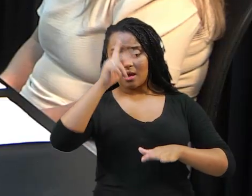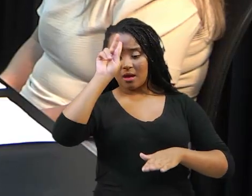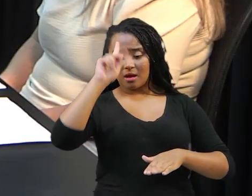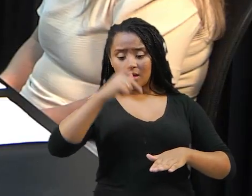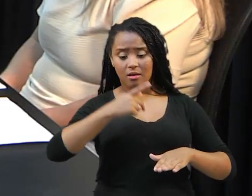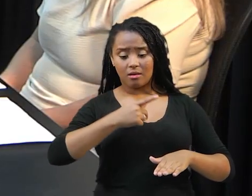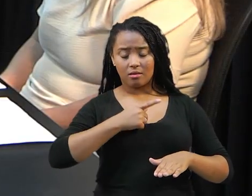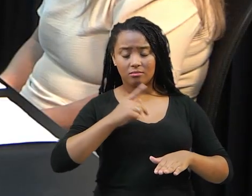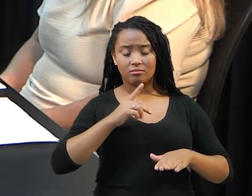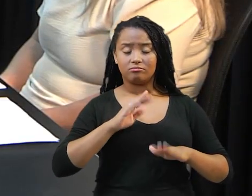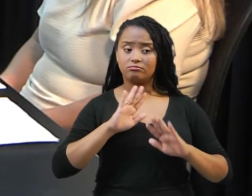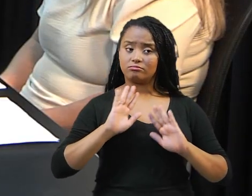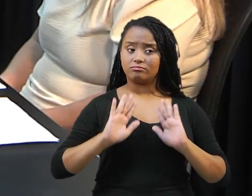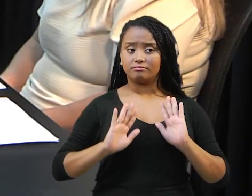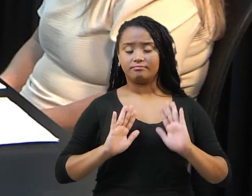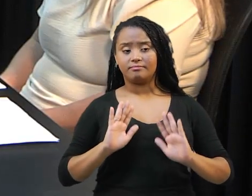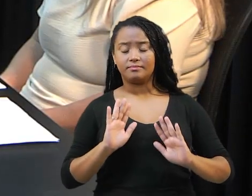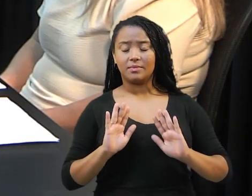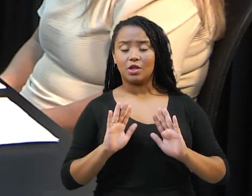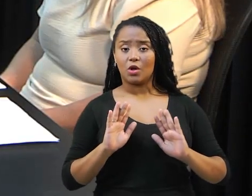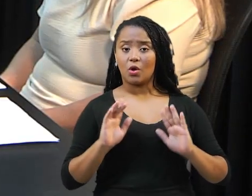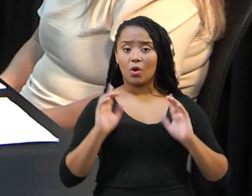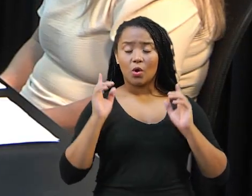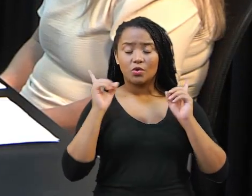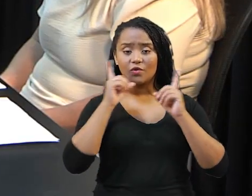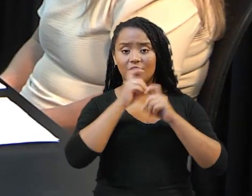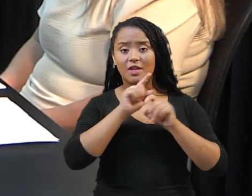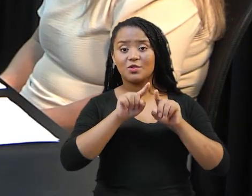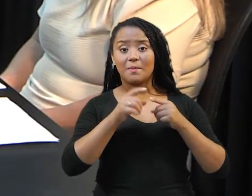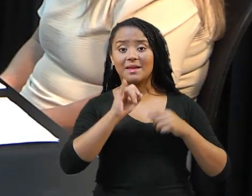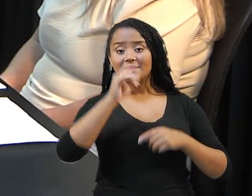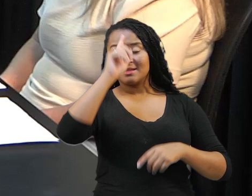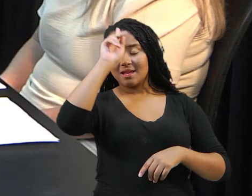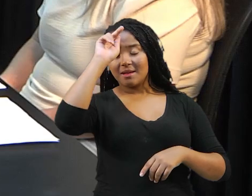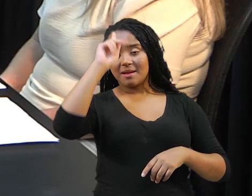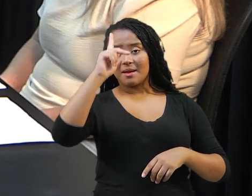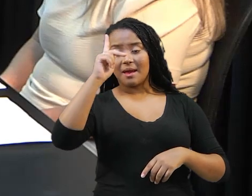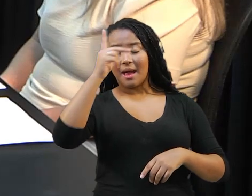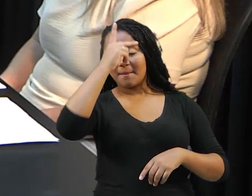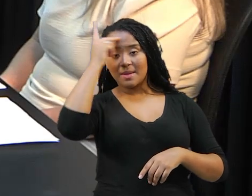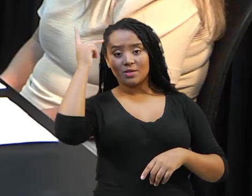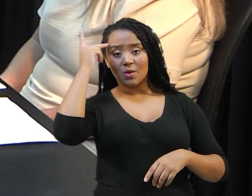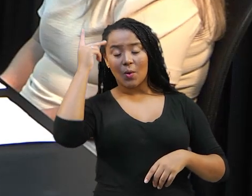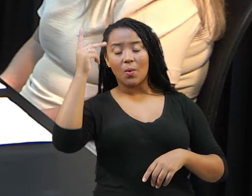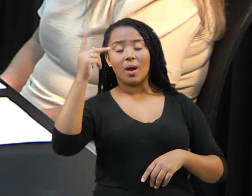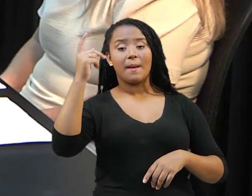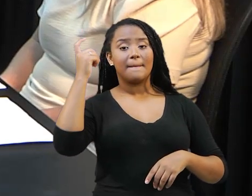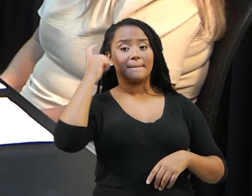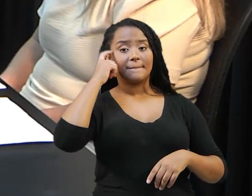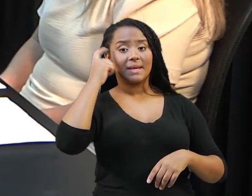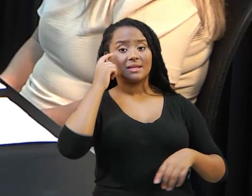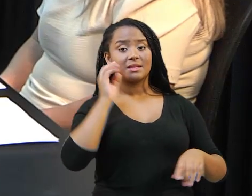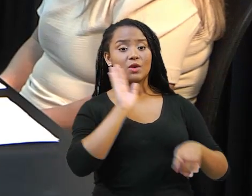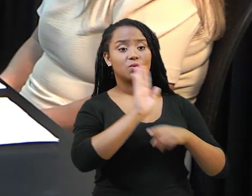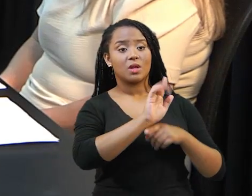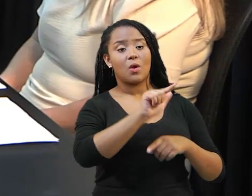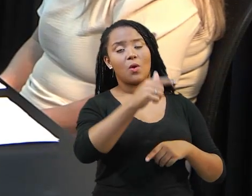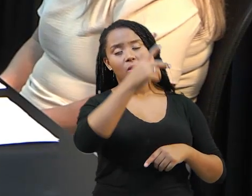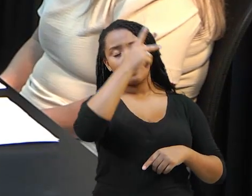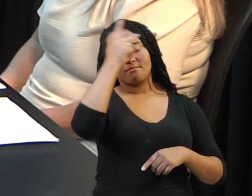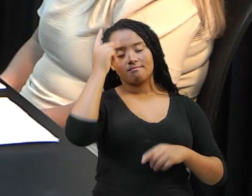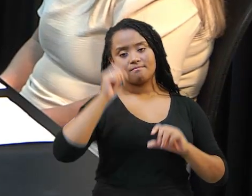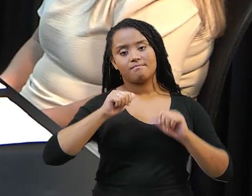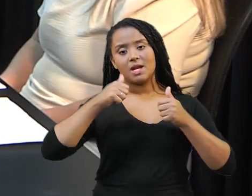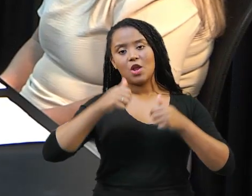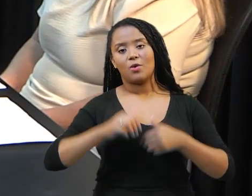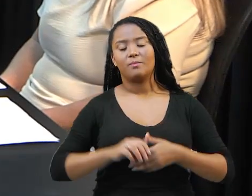primeiro, né, então, com certeza, ela vai tentar cada vez mais aprimorar aquilo que ela presta. Então, é isso que a gente tenta passar, que